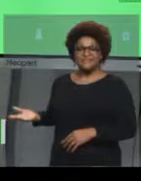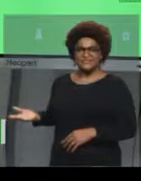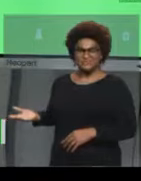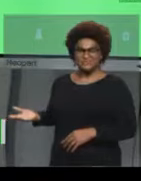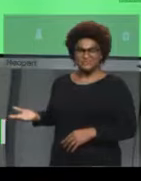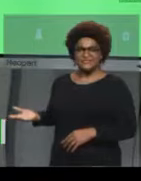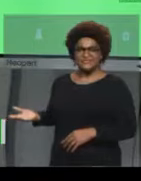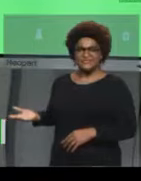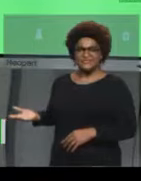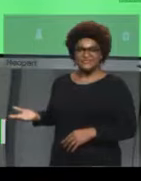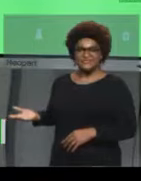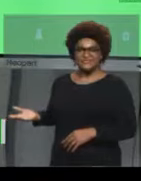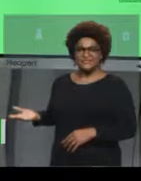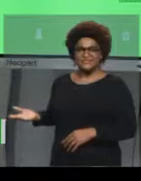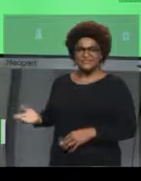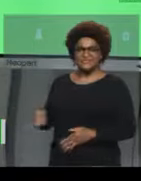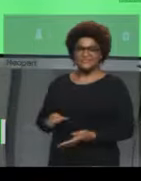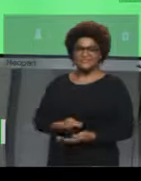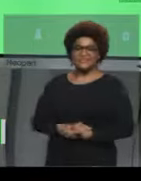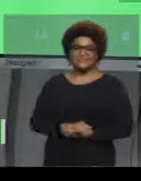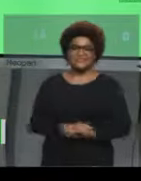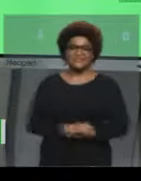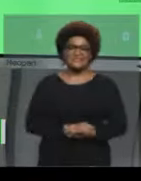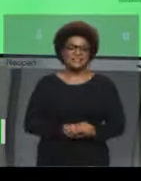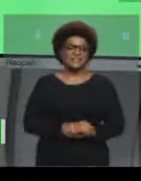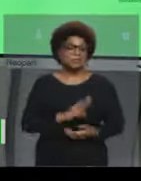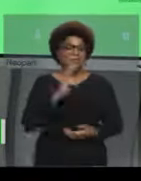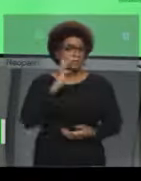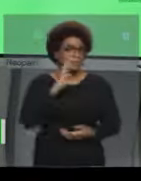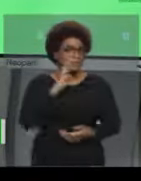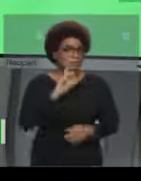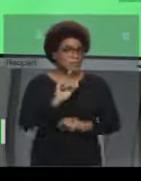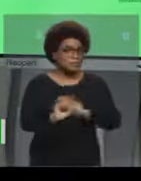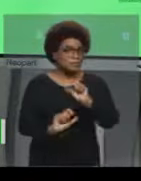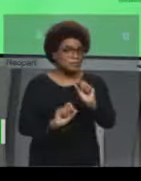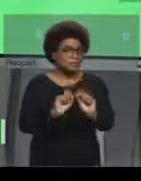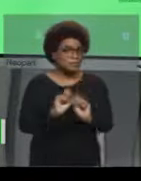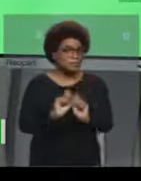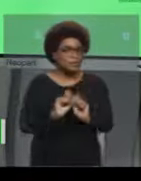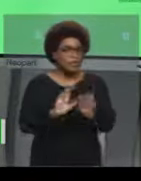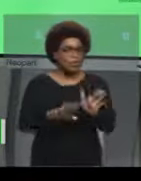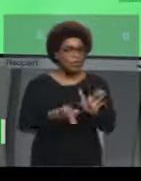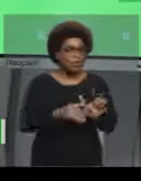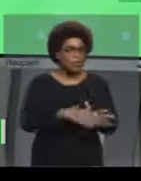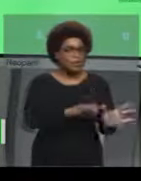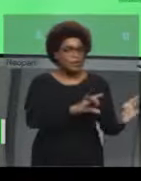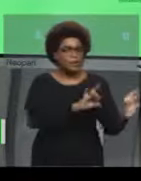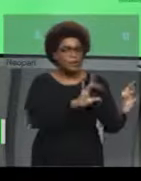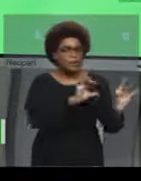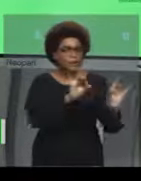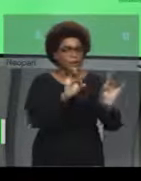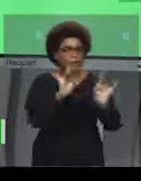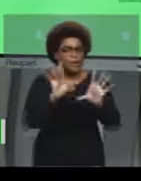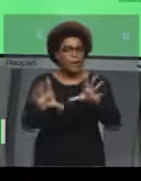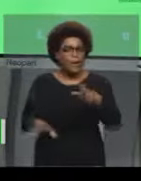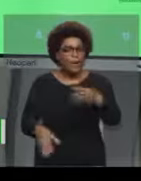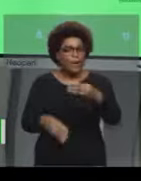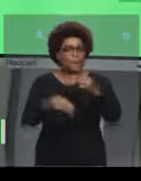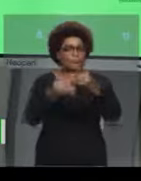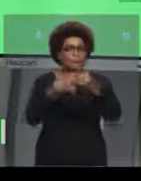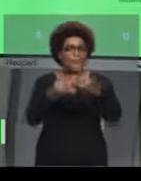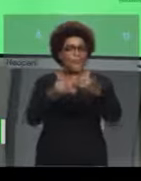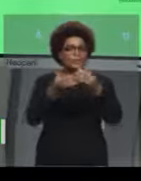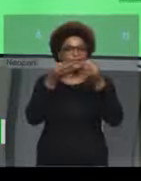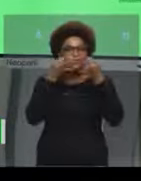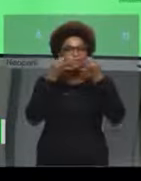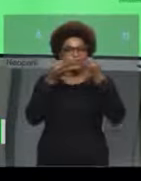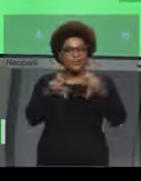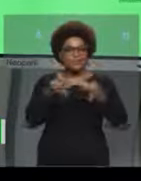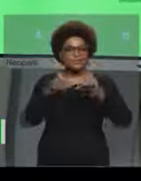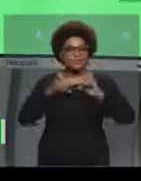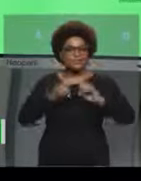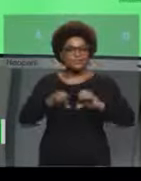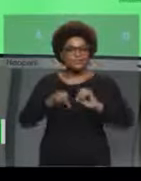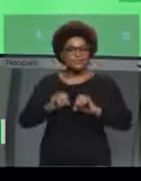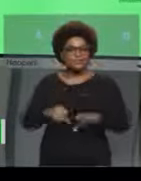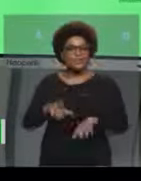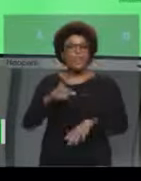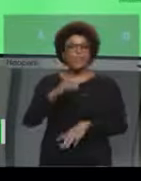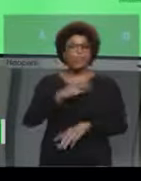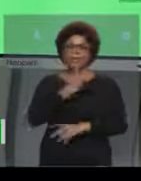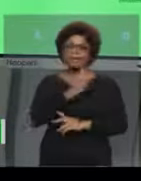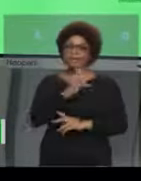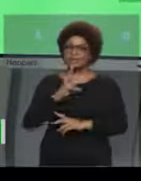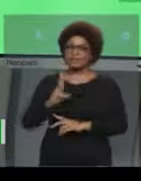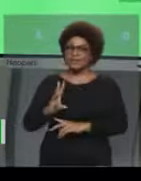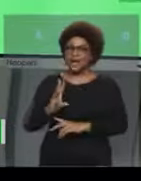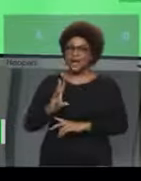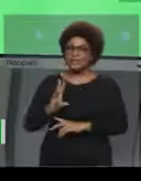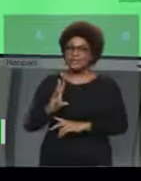98295 2794. Lembrando que a programação completa do Se Liga na Educação está no nosso site,